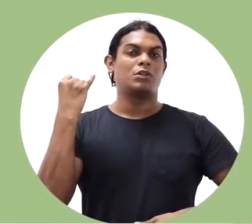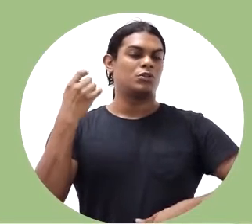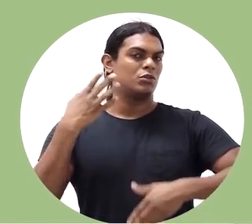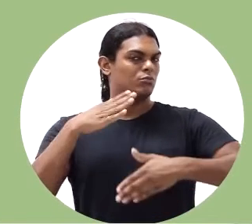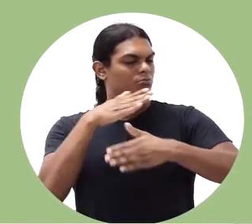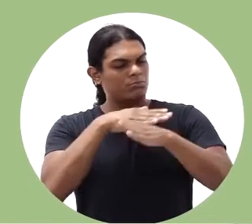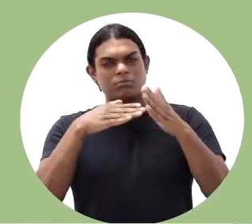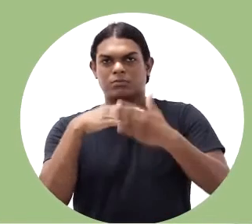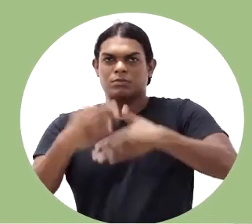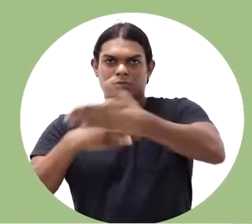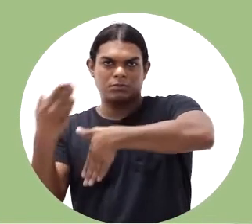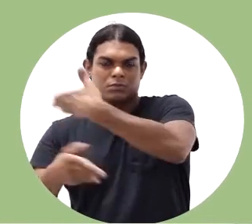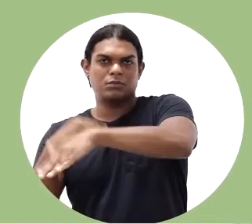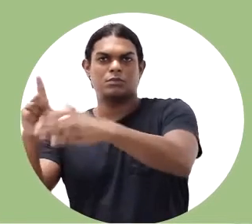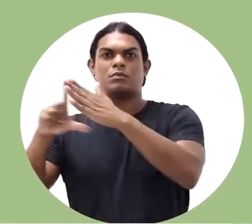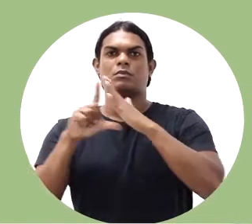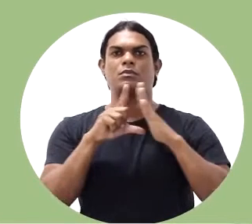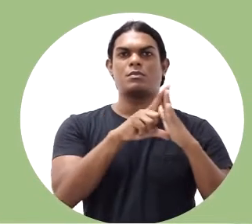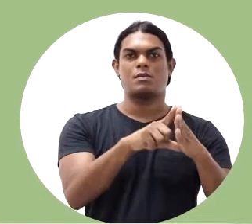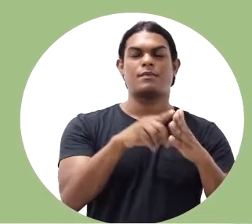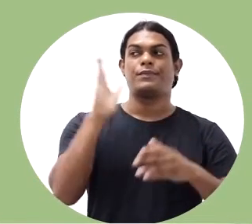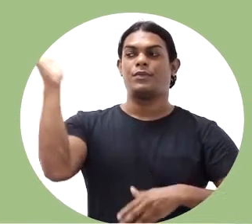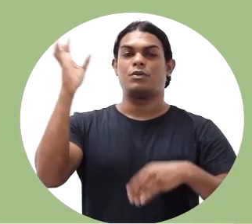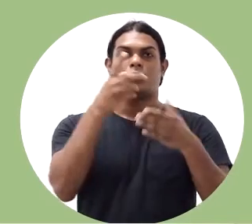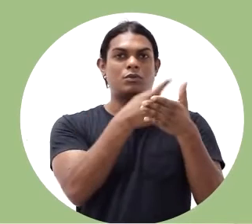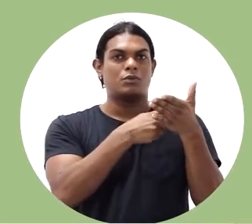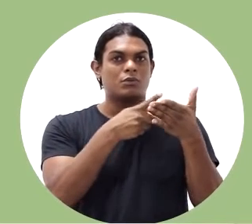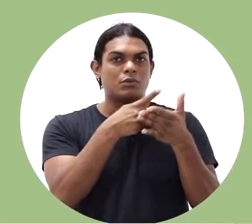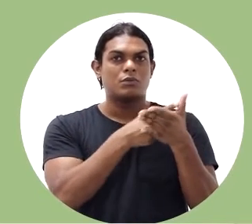logística. Então, de acordo aí com o nosso quadro,